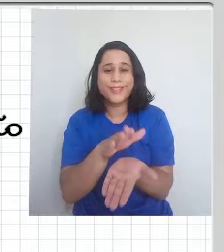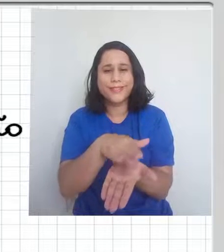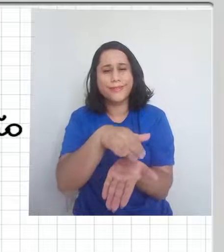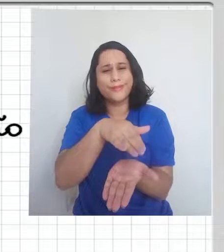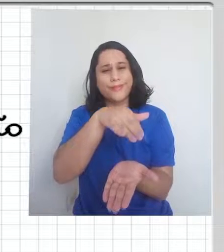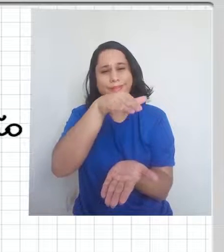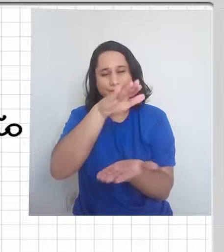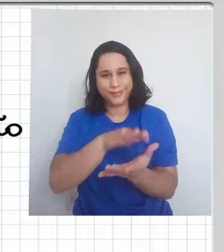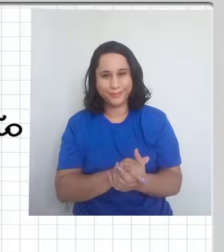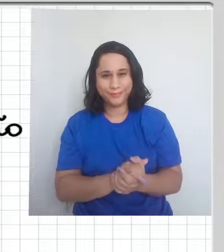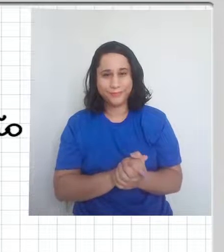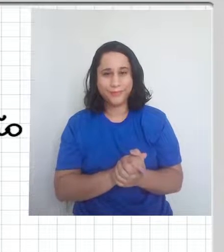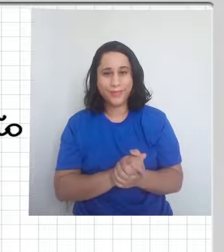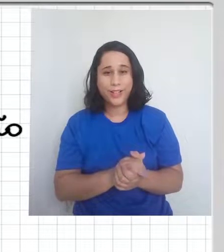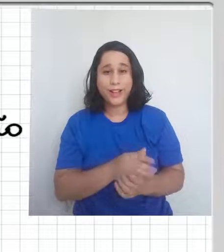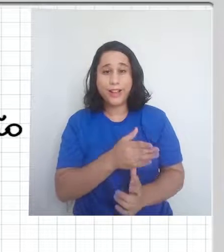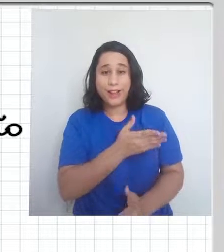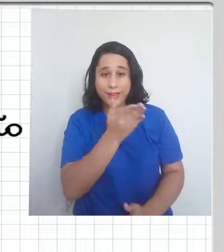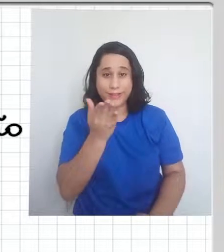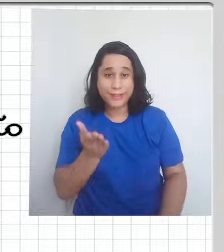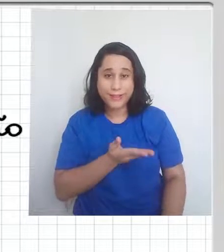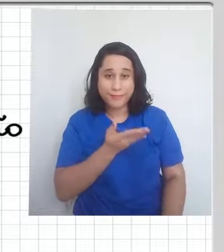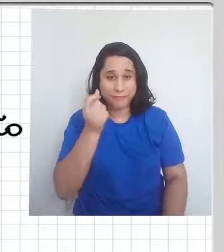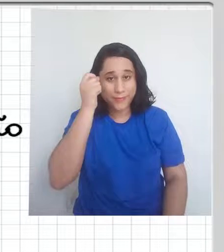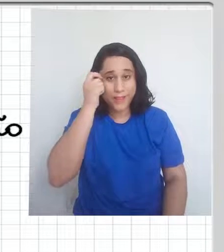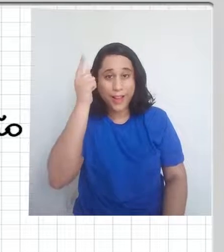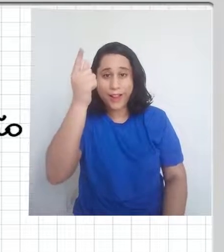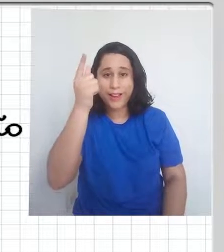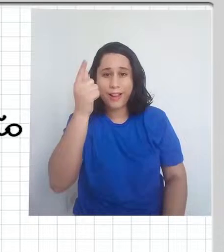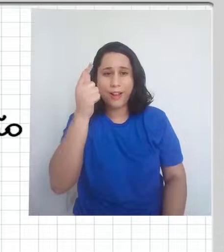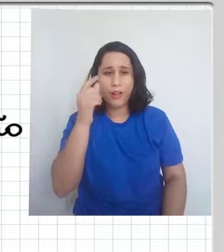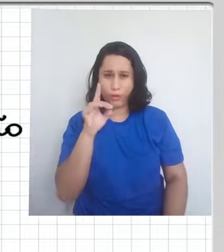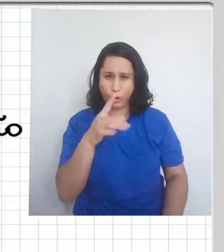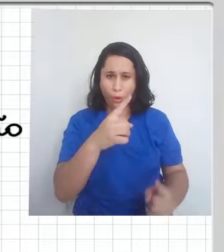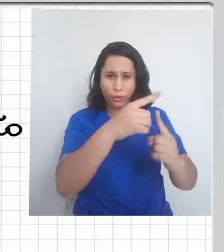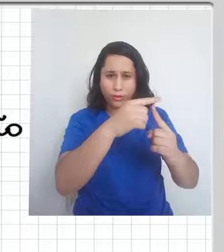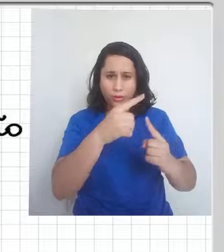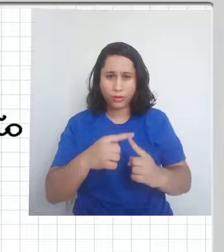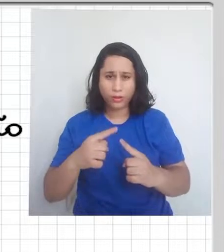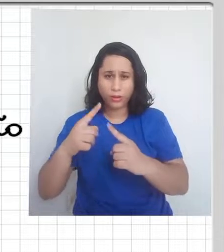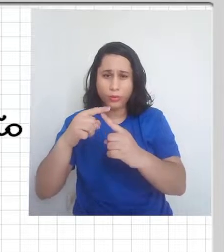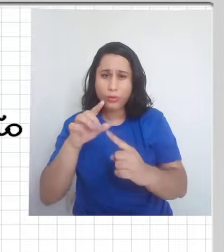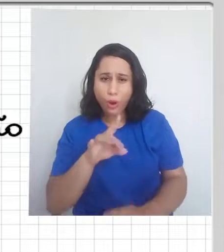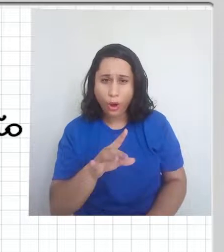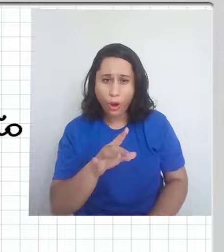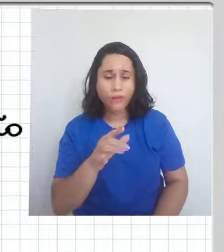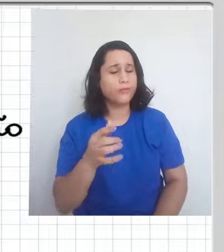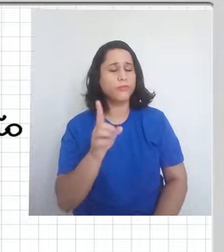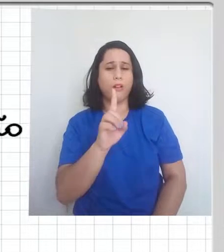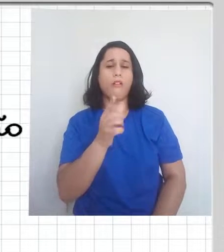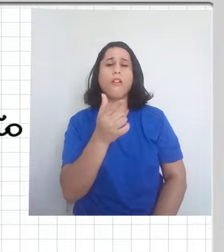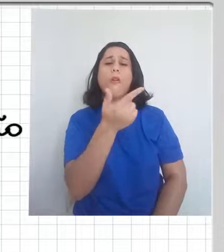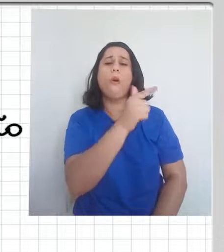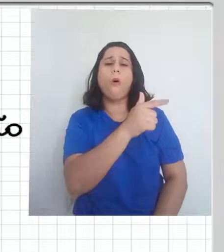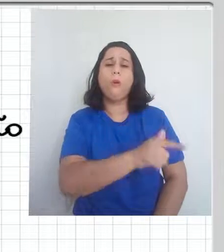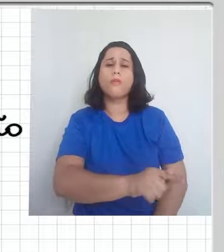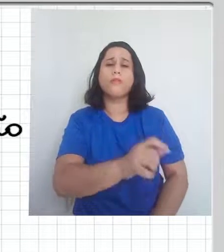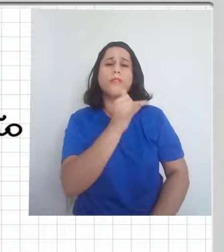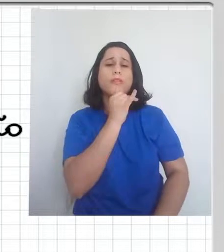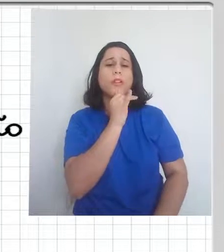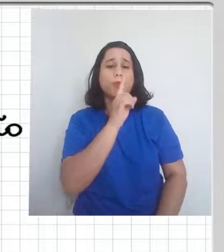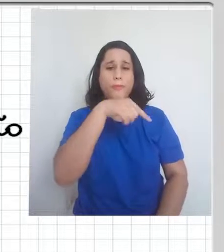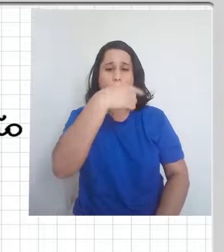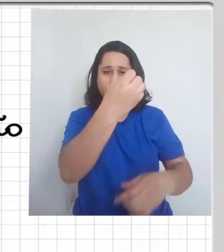livros. Então, com essa ideia, não temos só esse tipo de conjunto, né? Existem outros tipos que eu vou mostrar mais